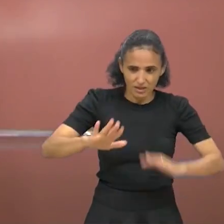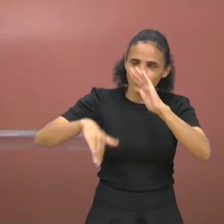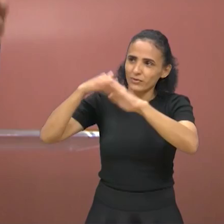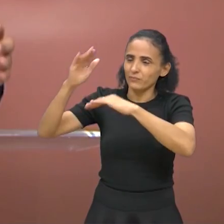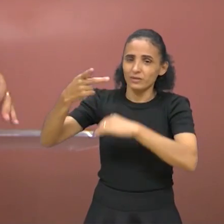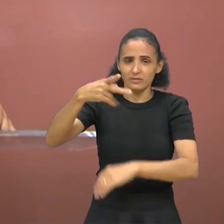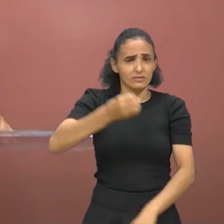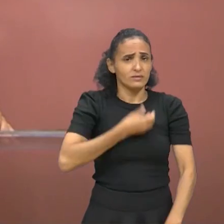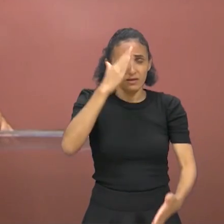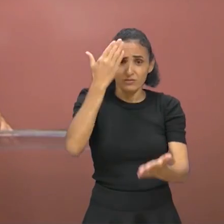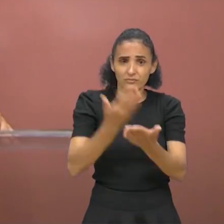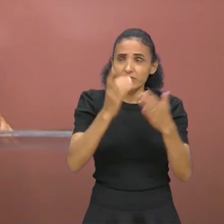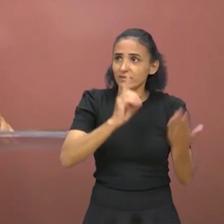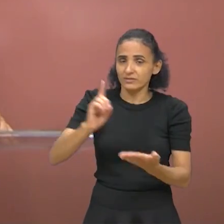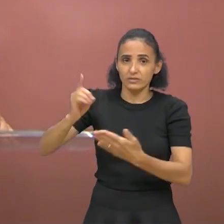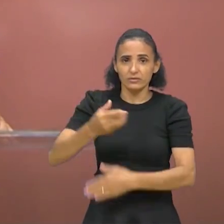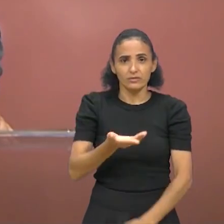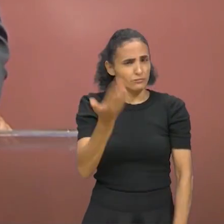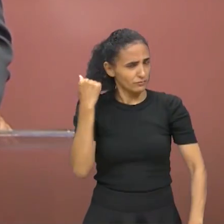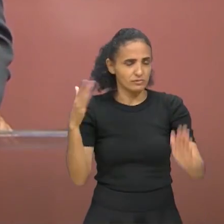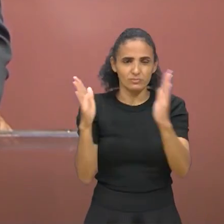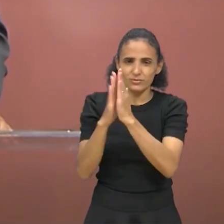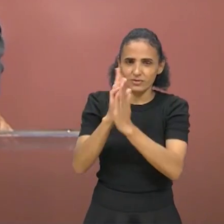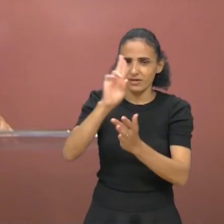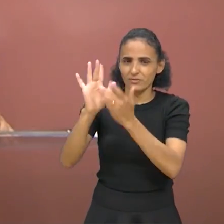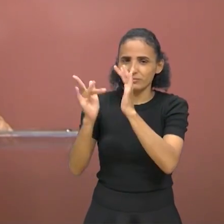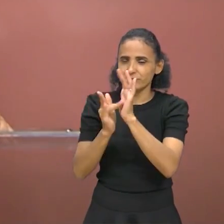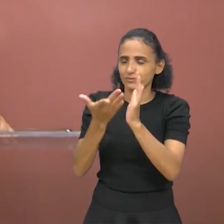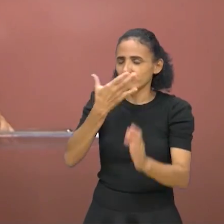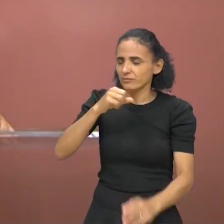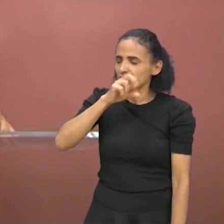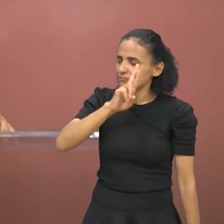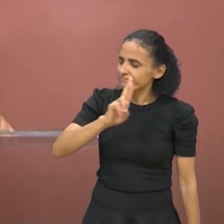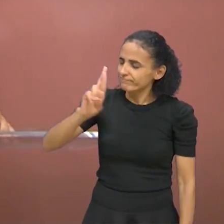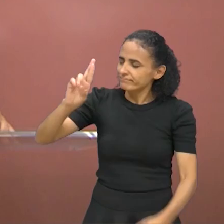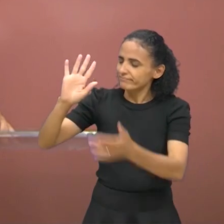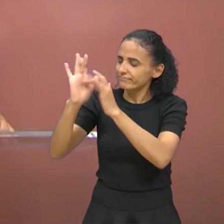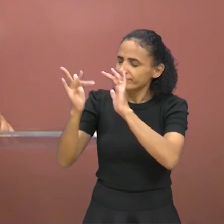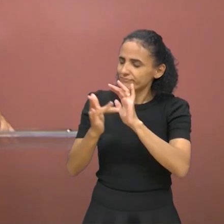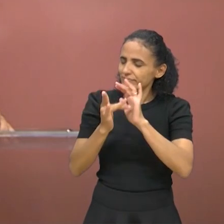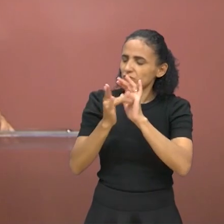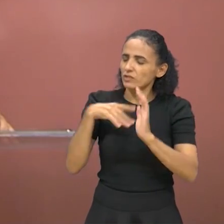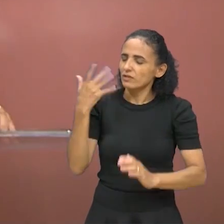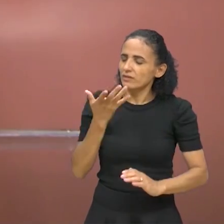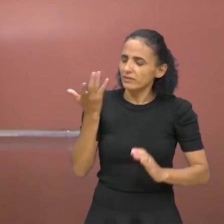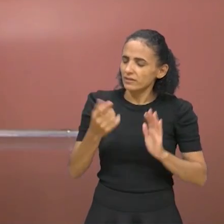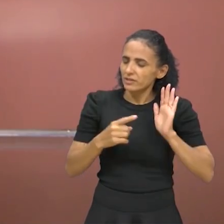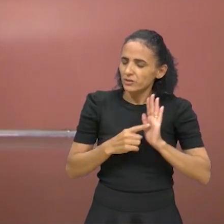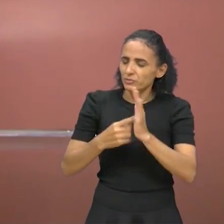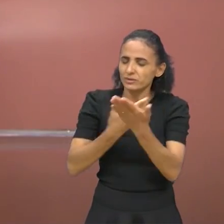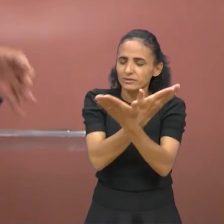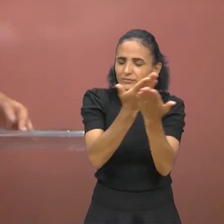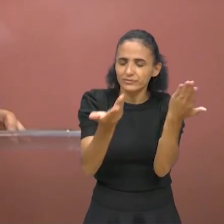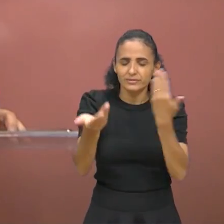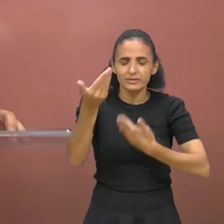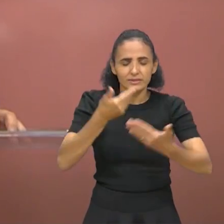a tua vida. Confia em Deus. Ore comigo neste momento em nome de Jesus. Senhor nosso Deus, em nome de Jesus, queremos te apresentar a todos